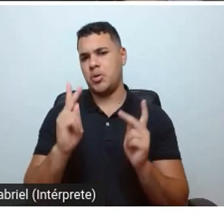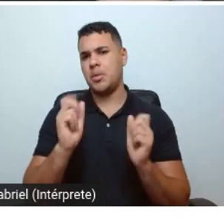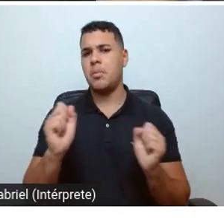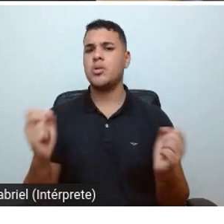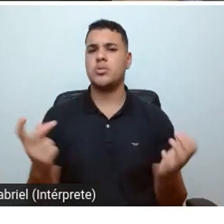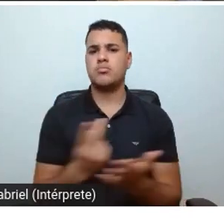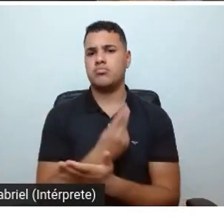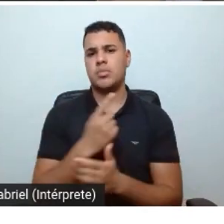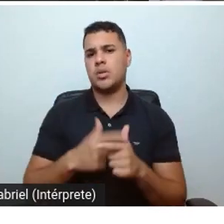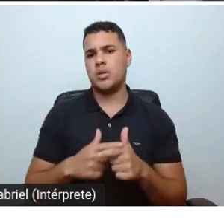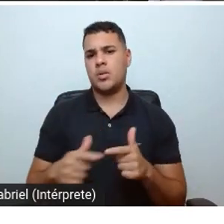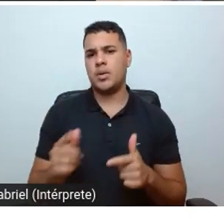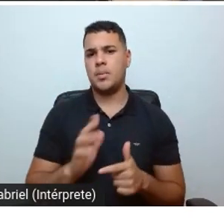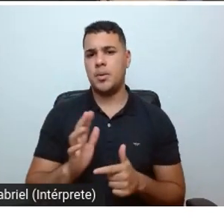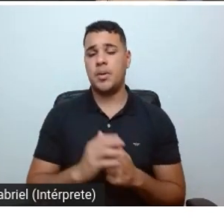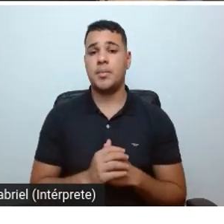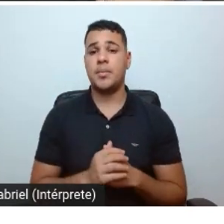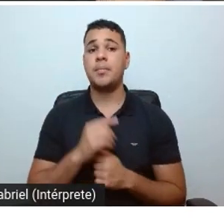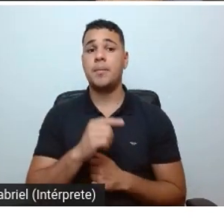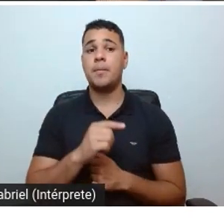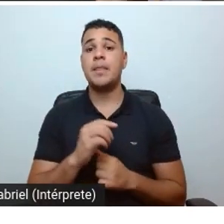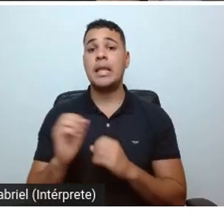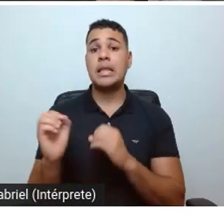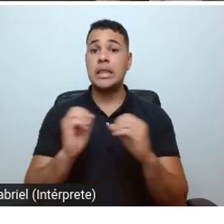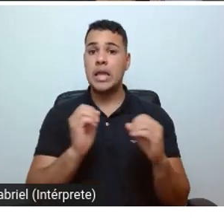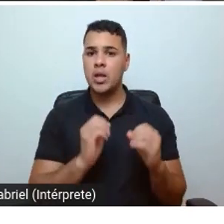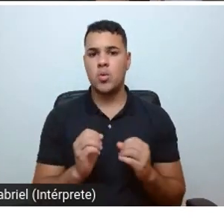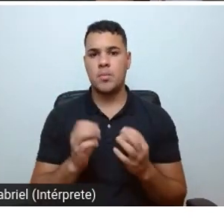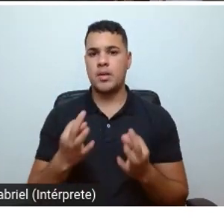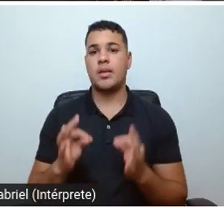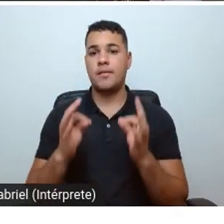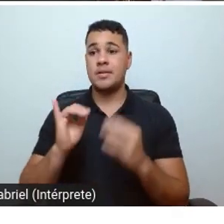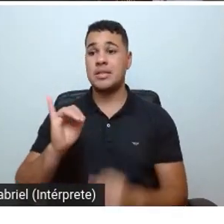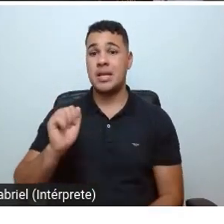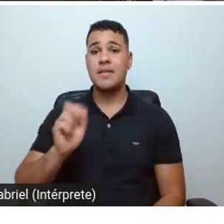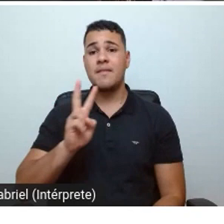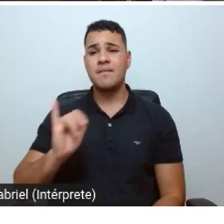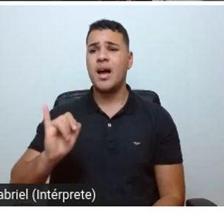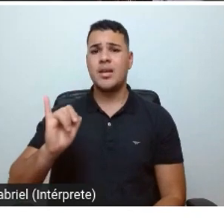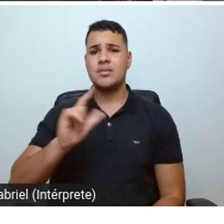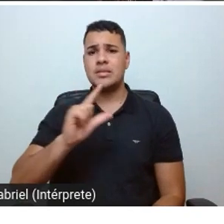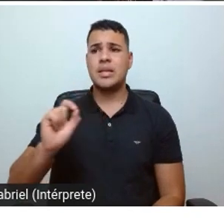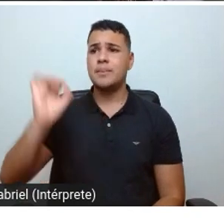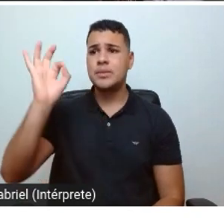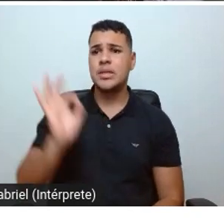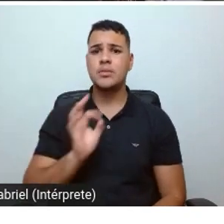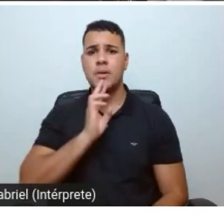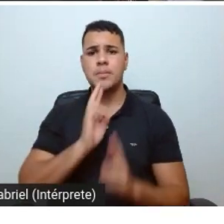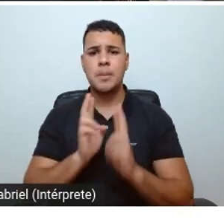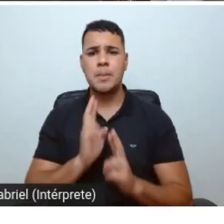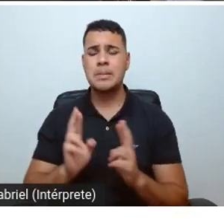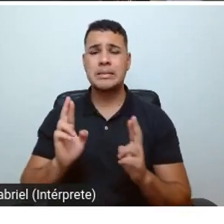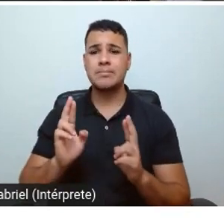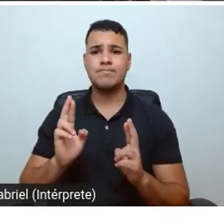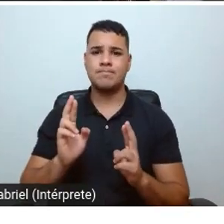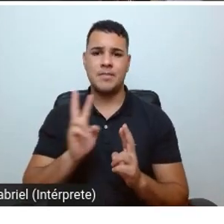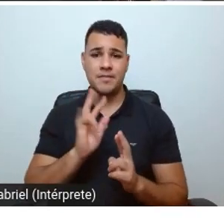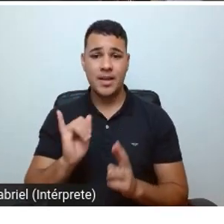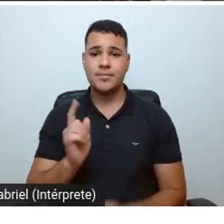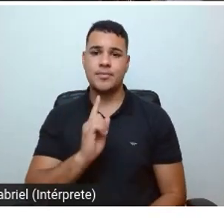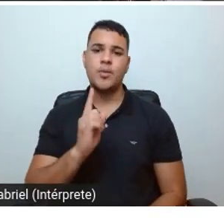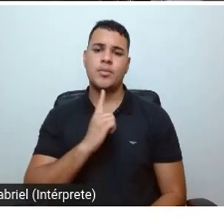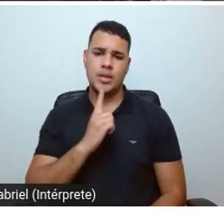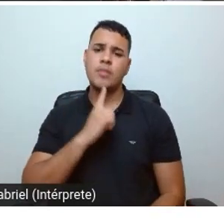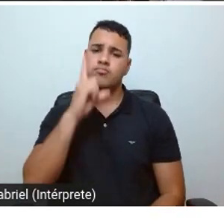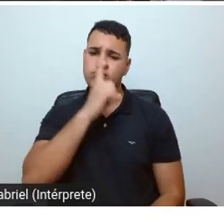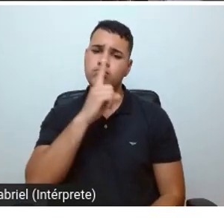né? Nenhuma inteligência artificial vai acertar 100% dos casos. Mas quando a gente tem algumas situações assim que a